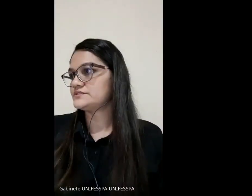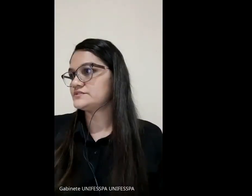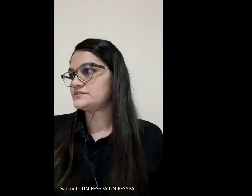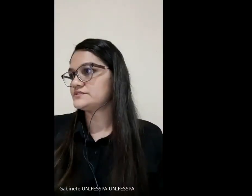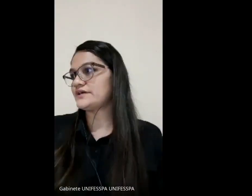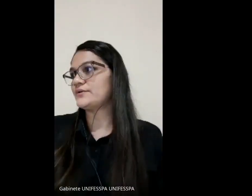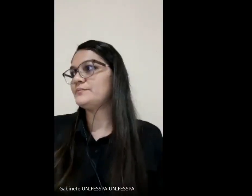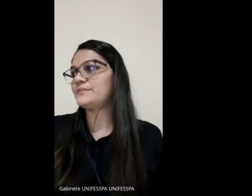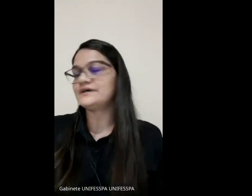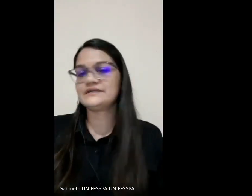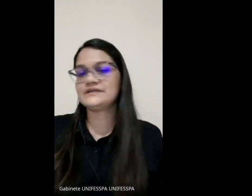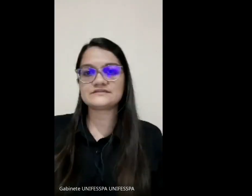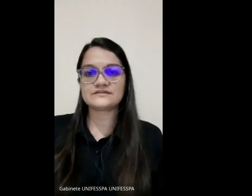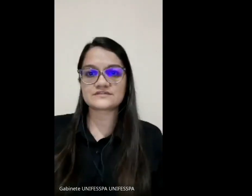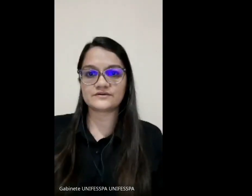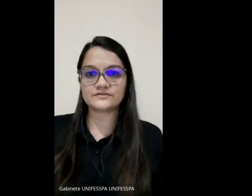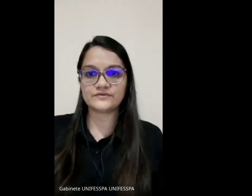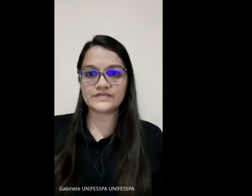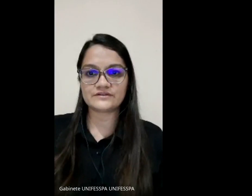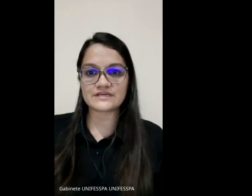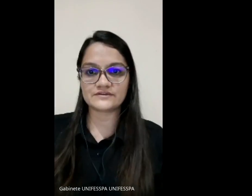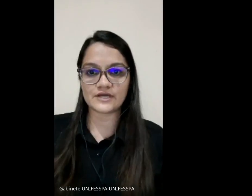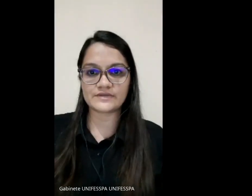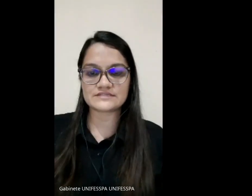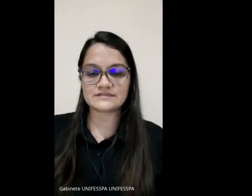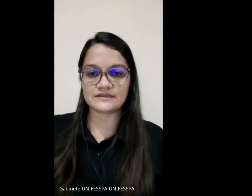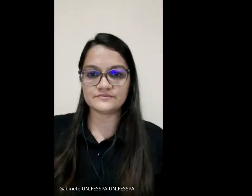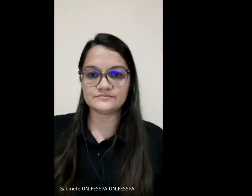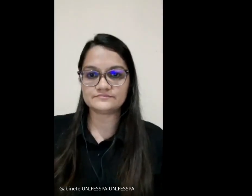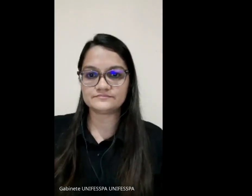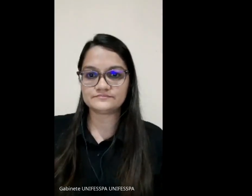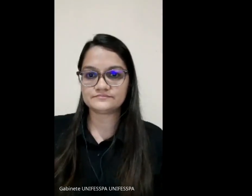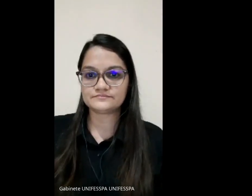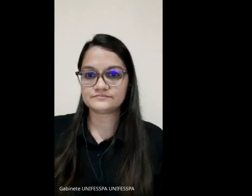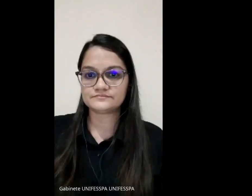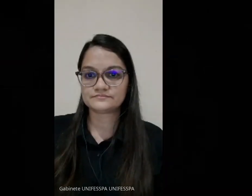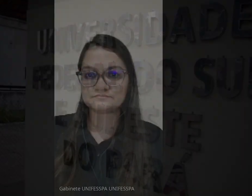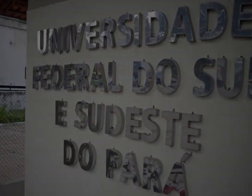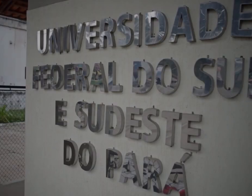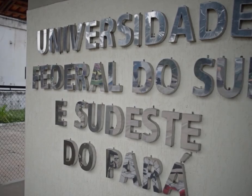solicitamos a todos que acompanhem a execução do Hino Nacional Brasileiro.